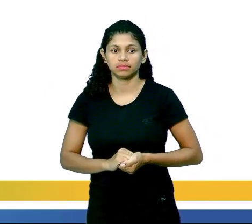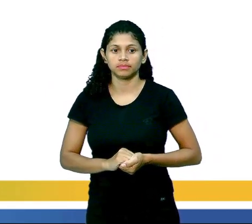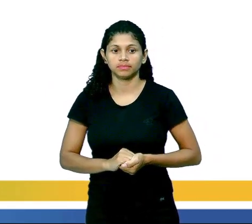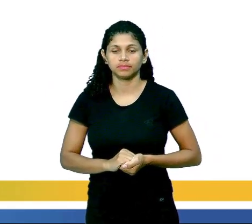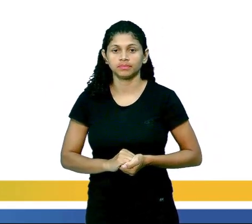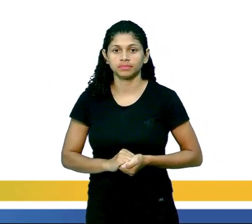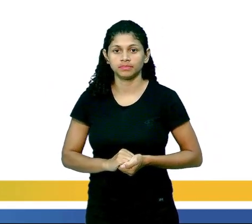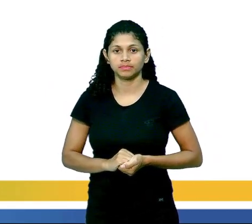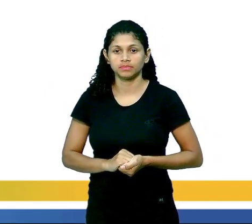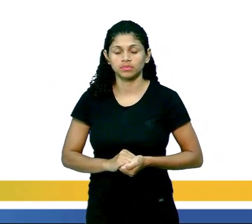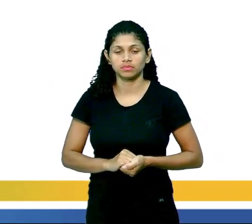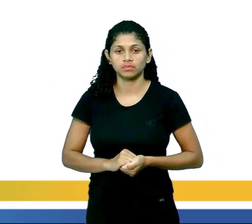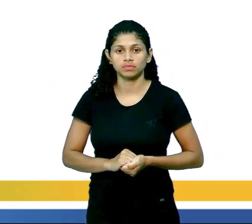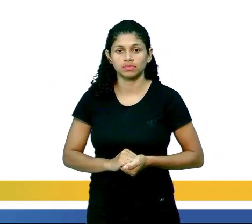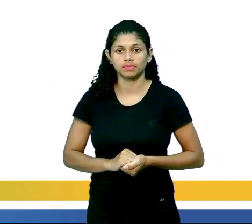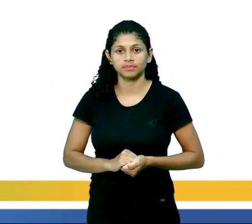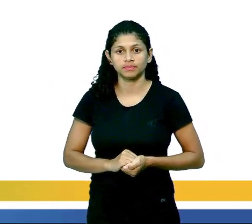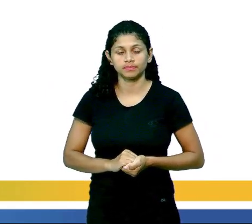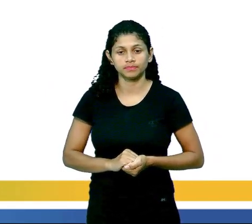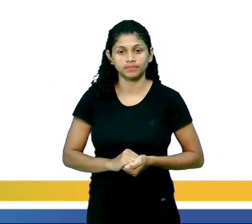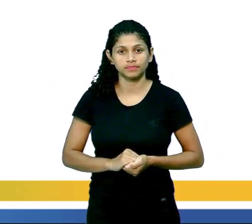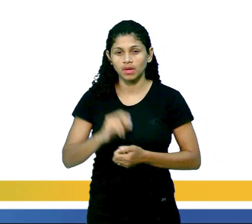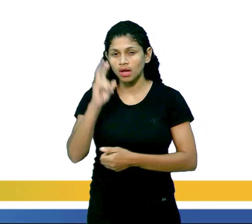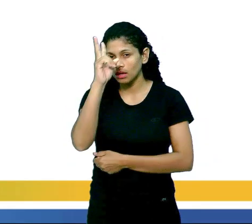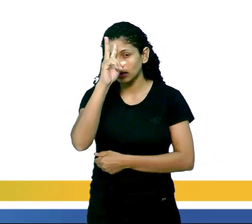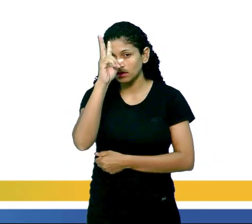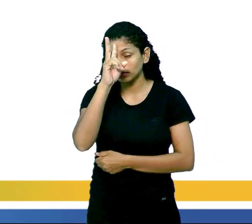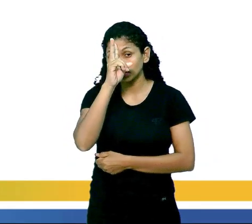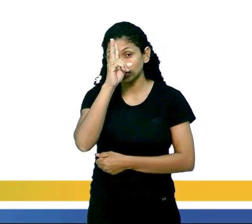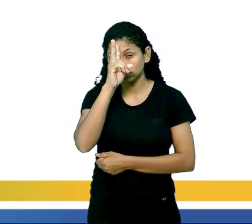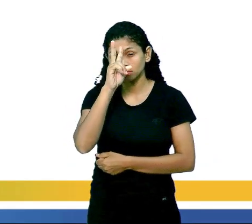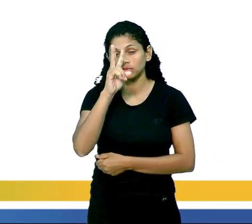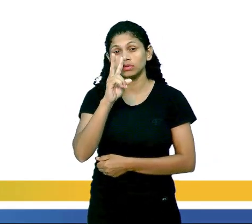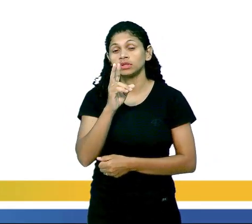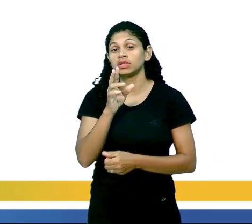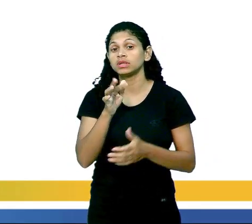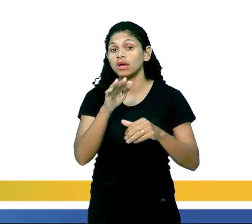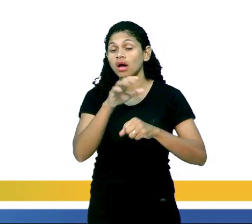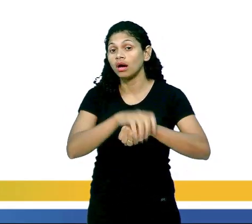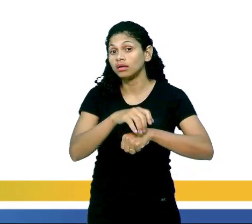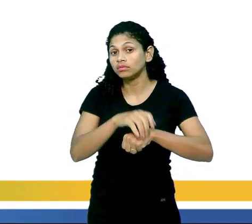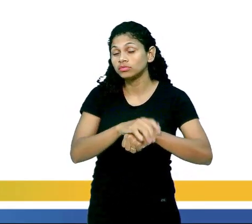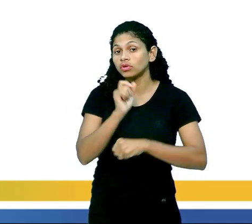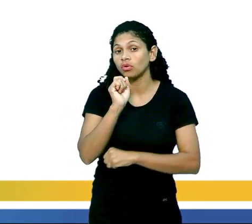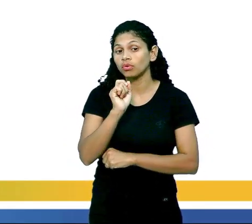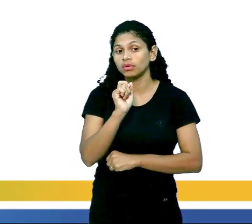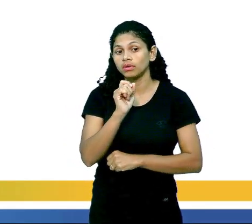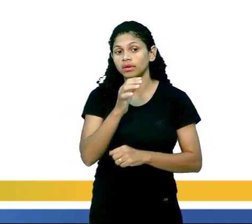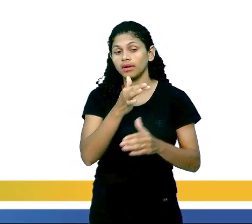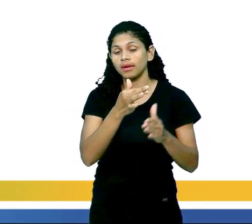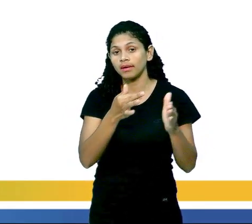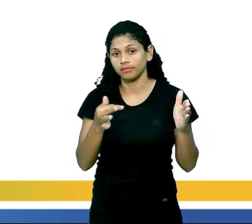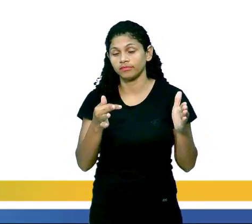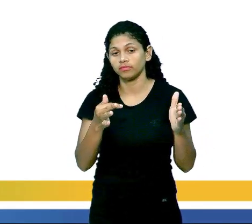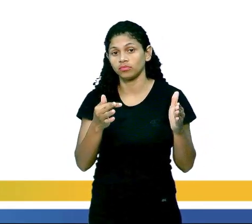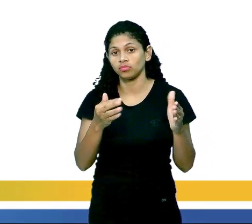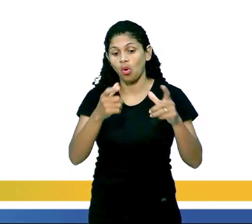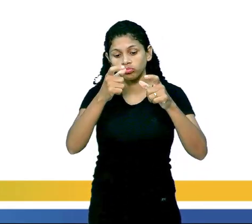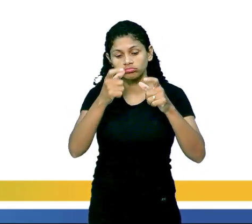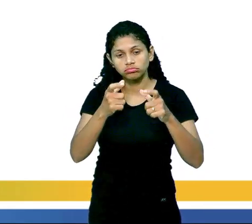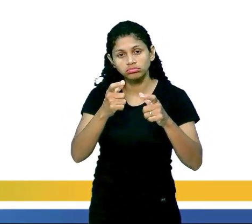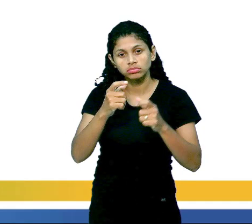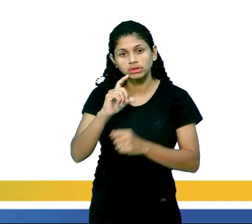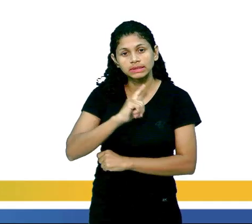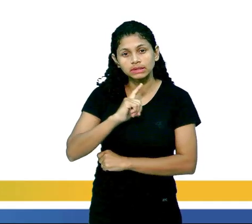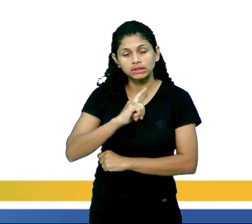4. Lembrando que a função é aquela lá de cima. Então, onde tiver x, eu vou colocar os valores. Tudo